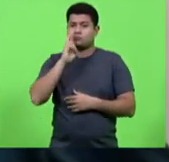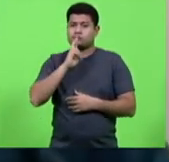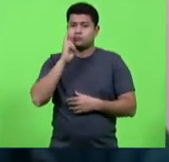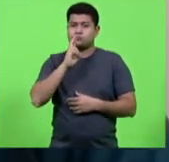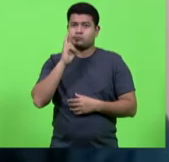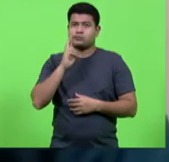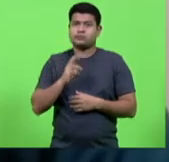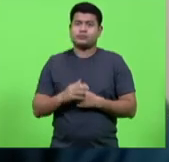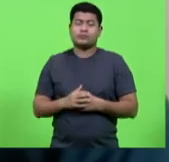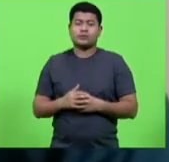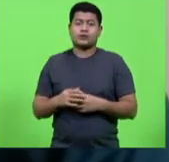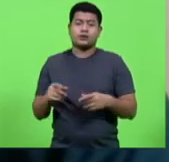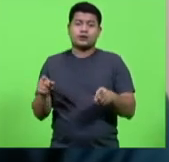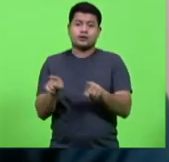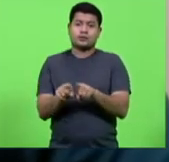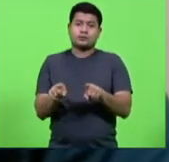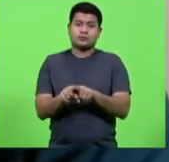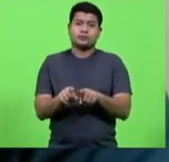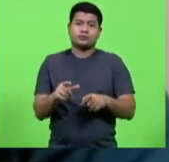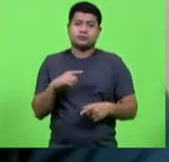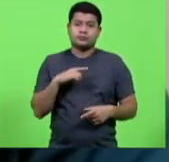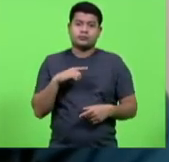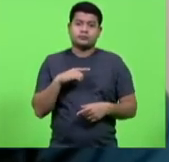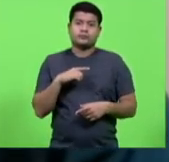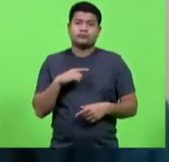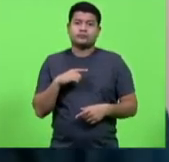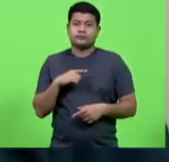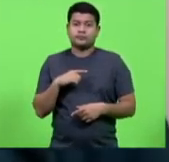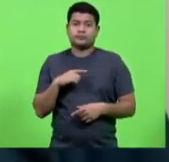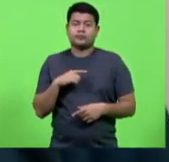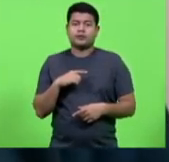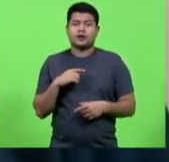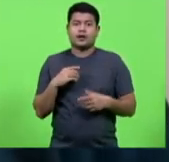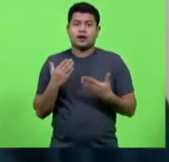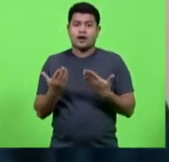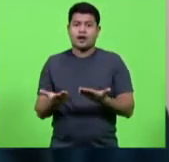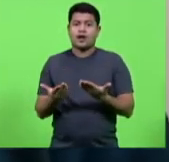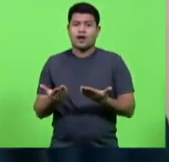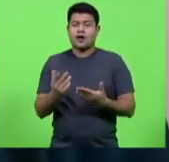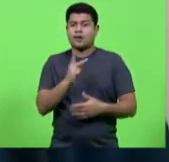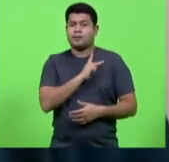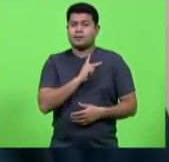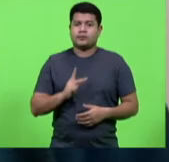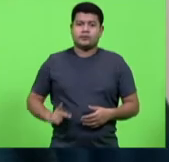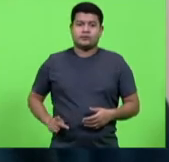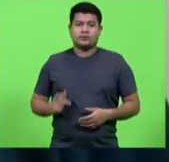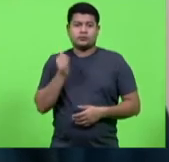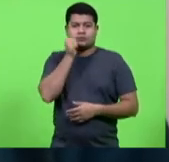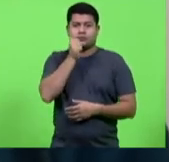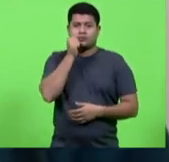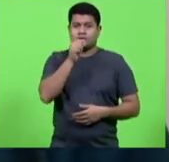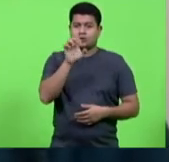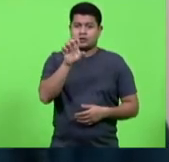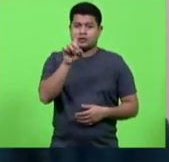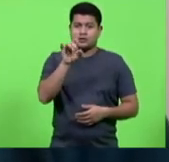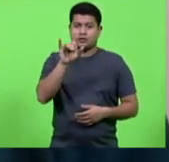tivemos também a presença da presidente da EPAGRE, a Edilene,